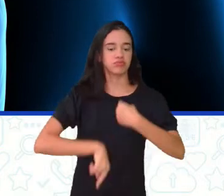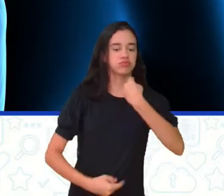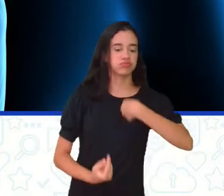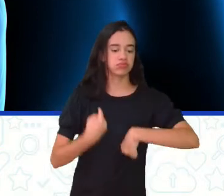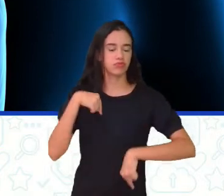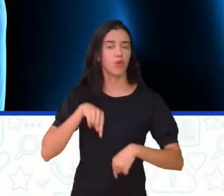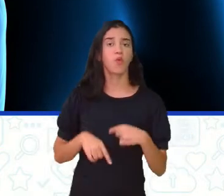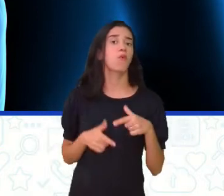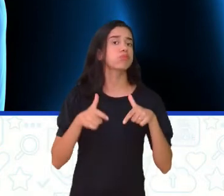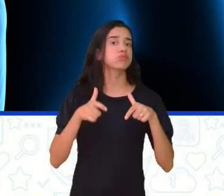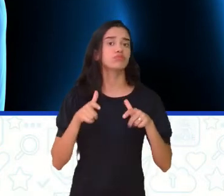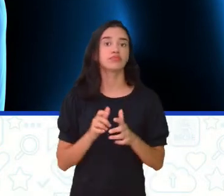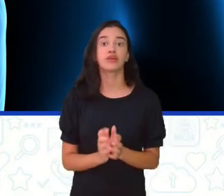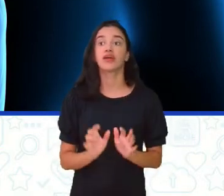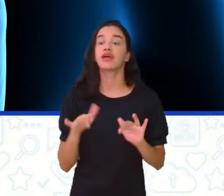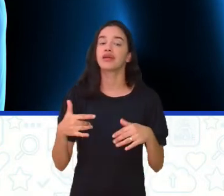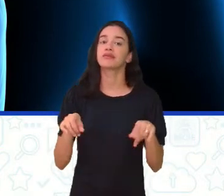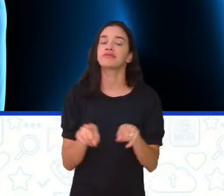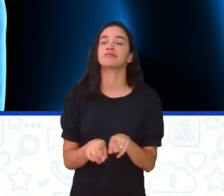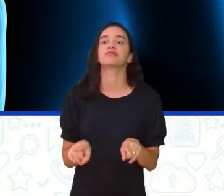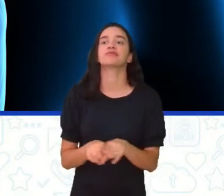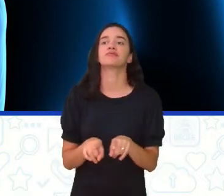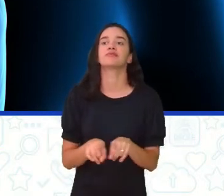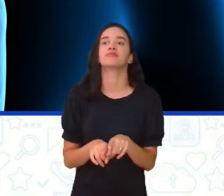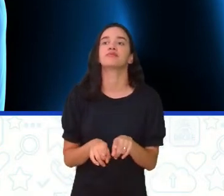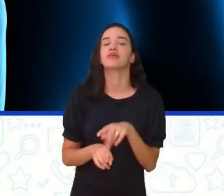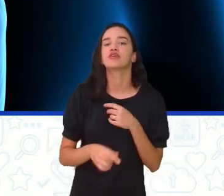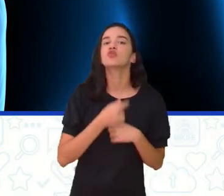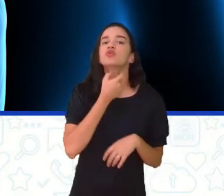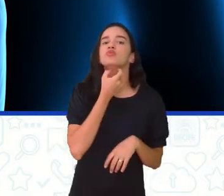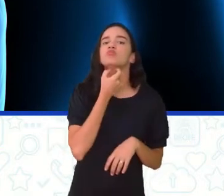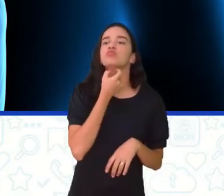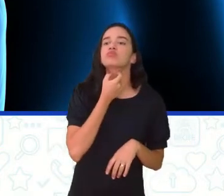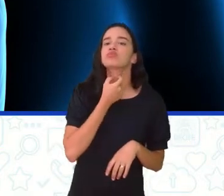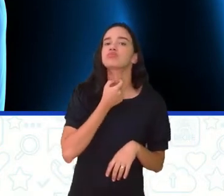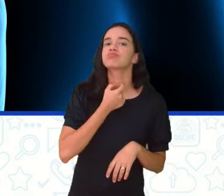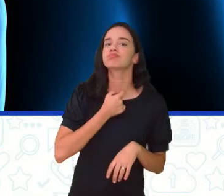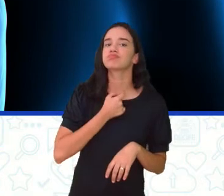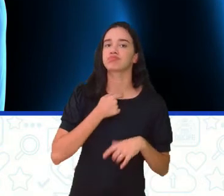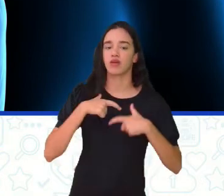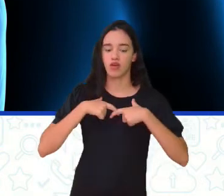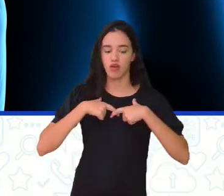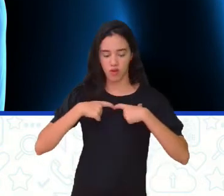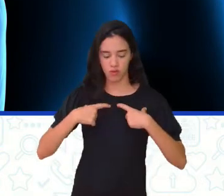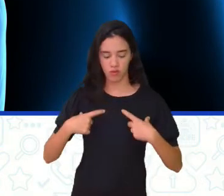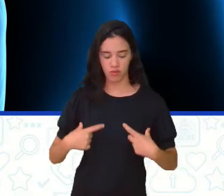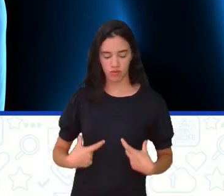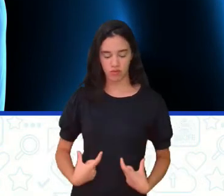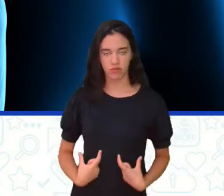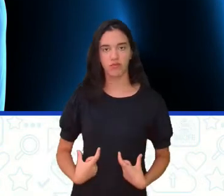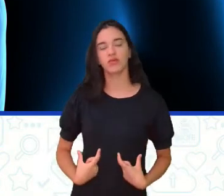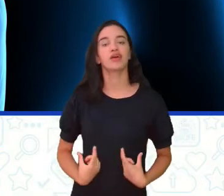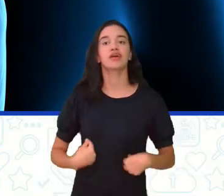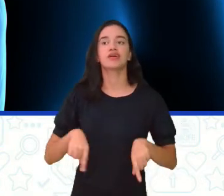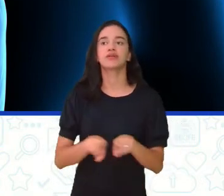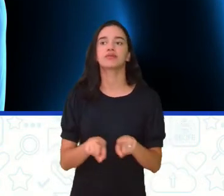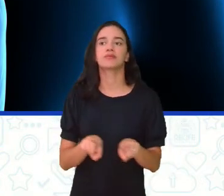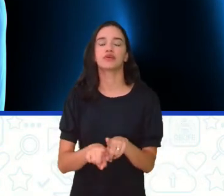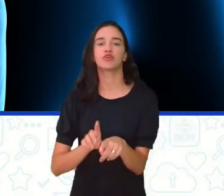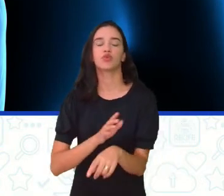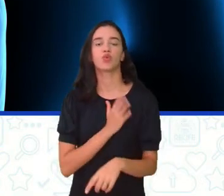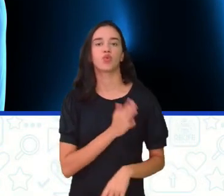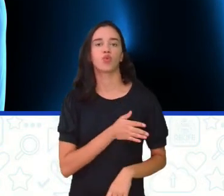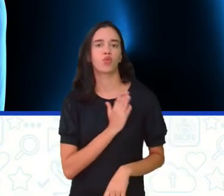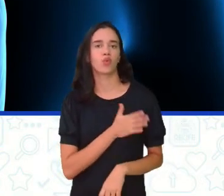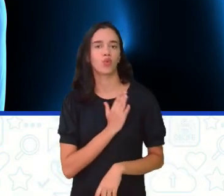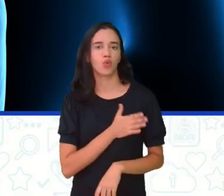localizado. Então, a gente está vendo aí um grande tubo, né? Os dois pulmões. E estamos vendo também que o coração está aí